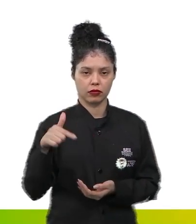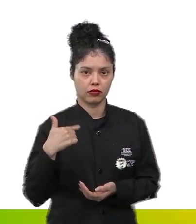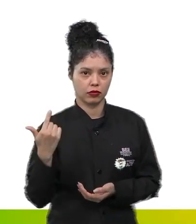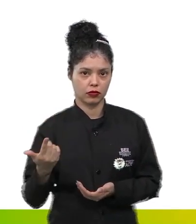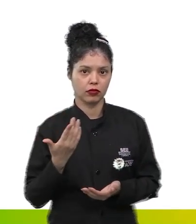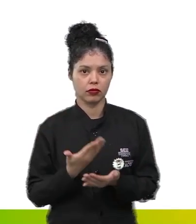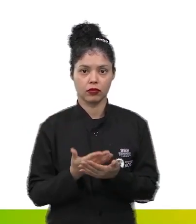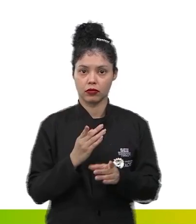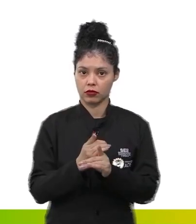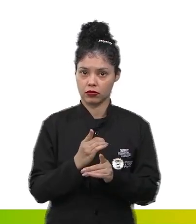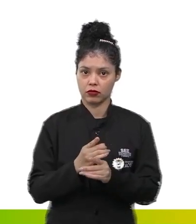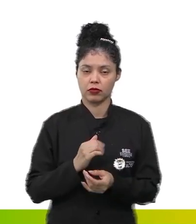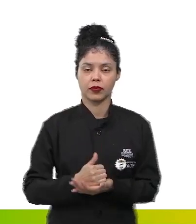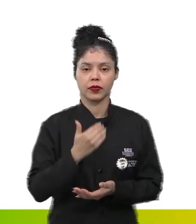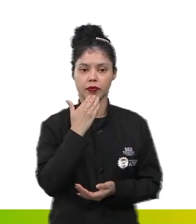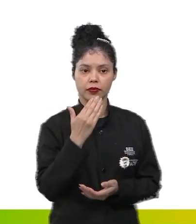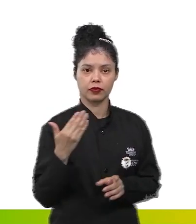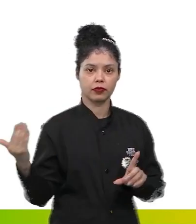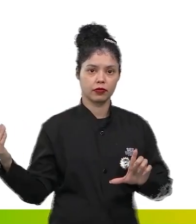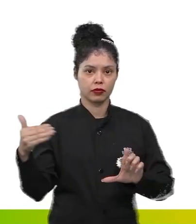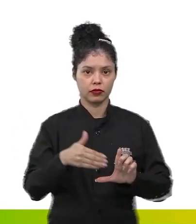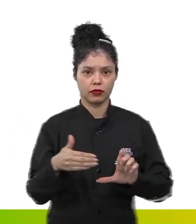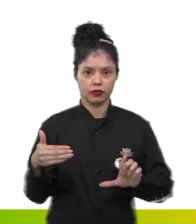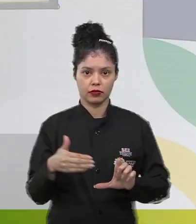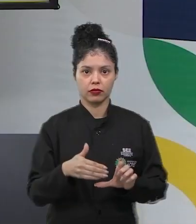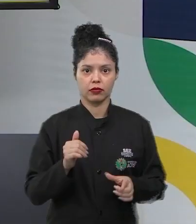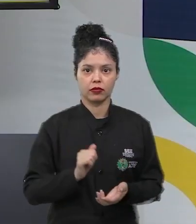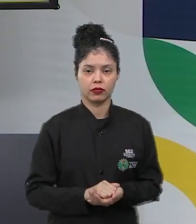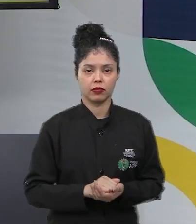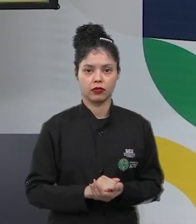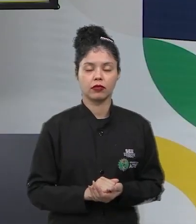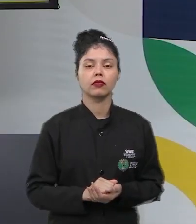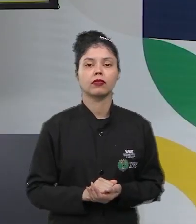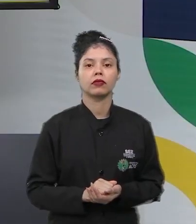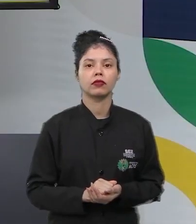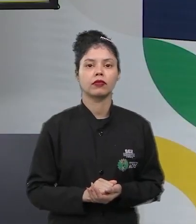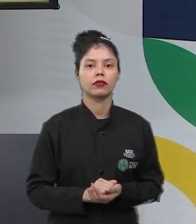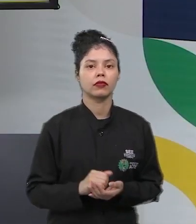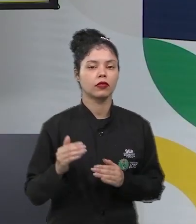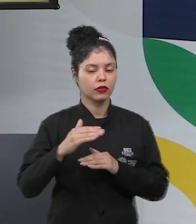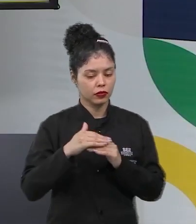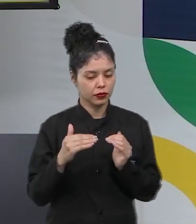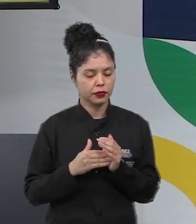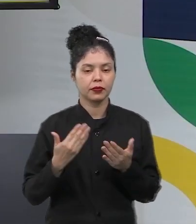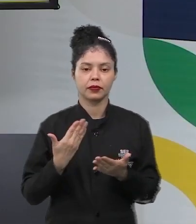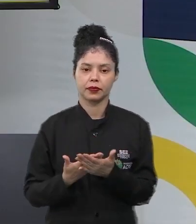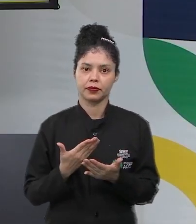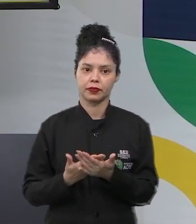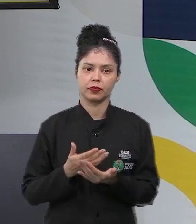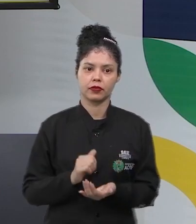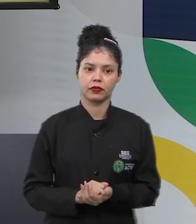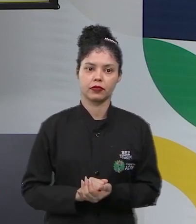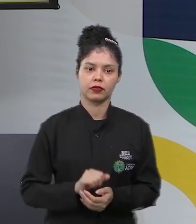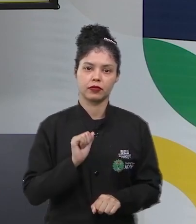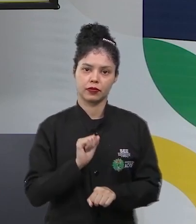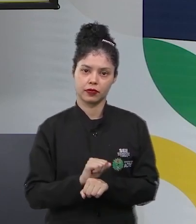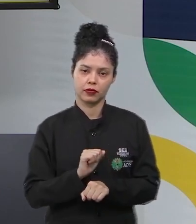no próximo encontro. Peço que visitem a plataforma para terem acesso pleno a essa aula e